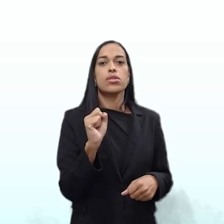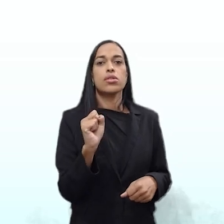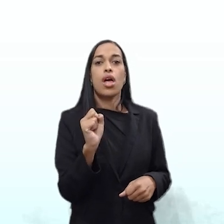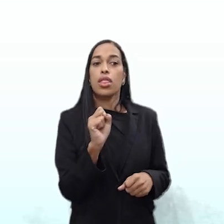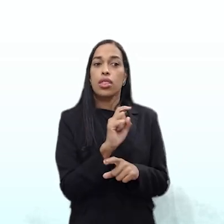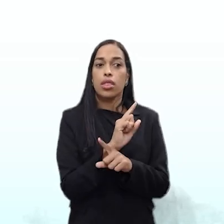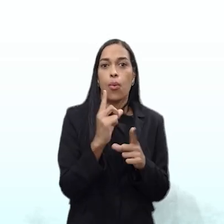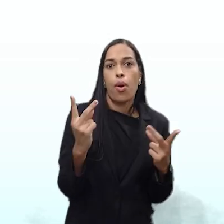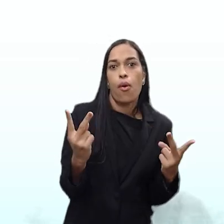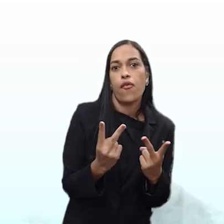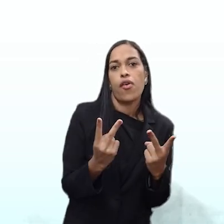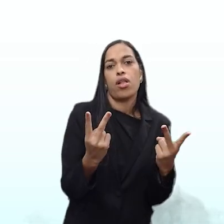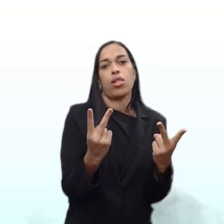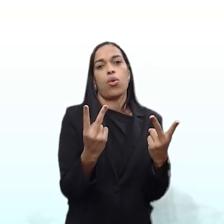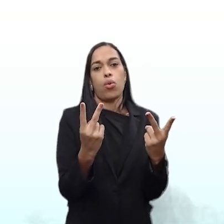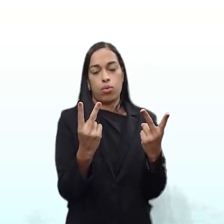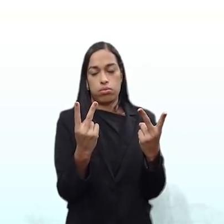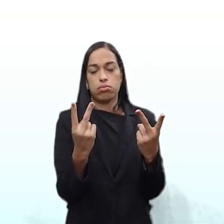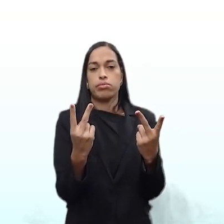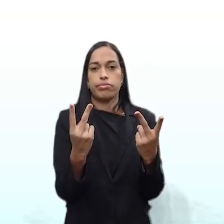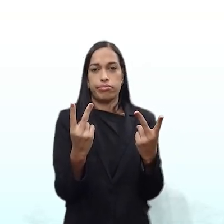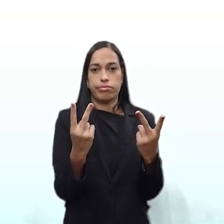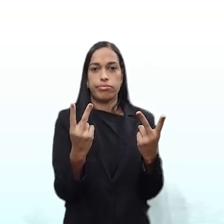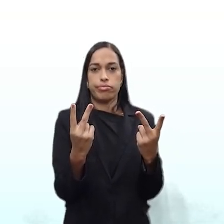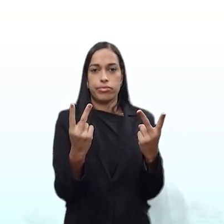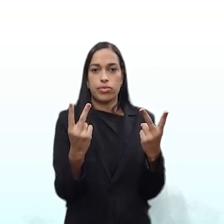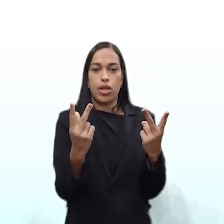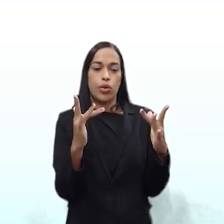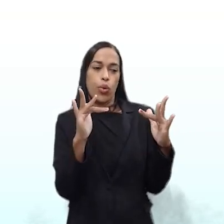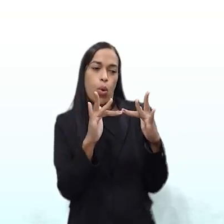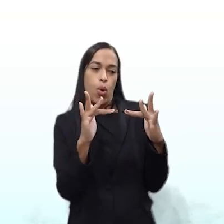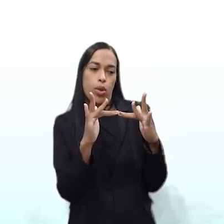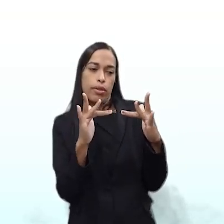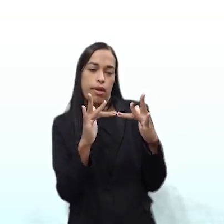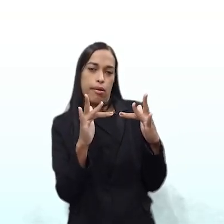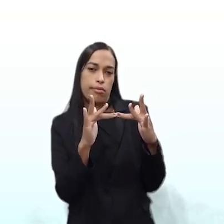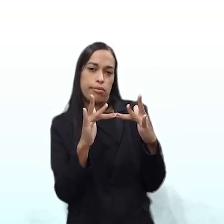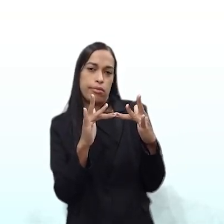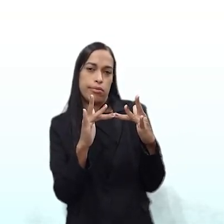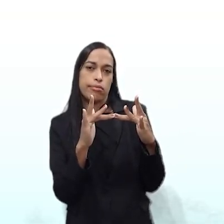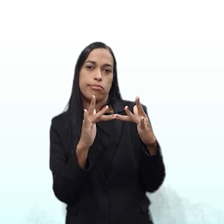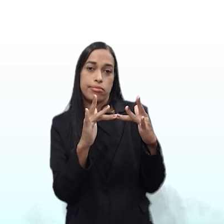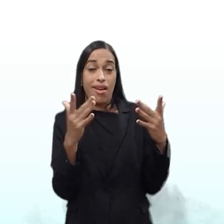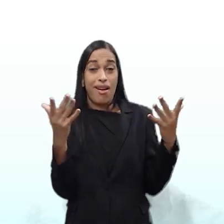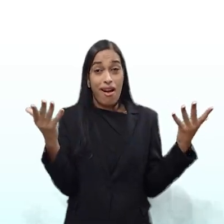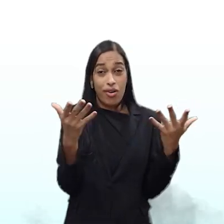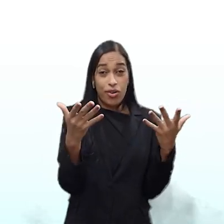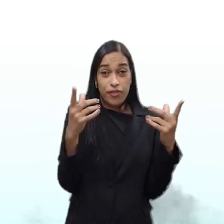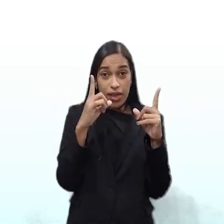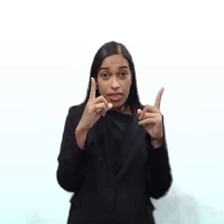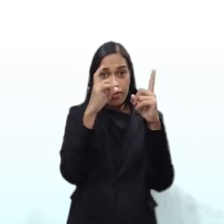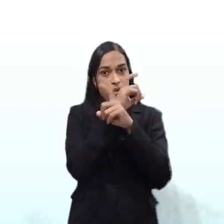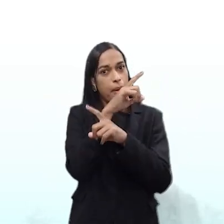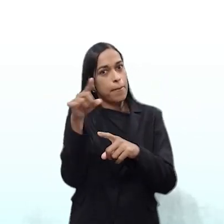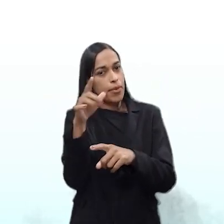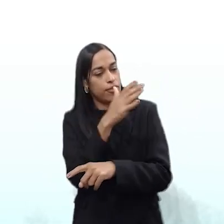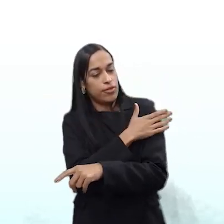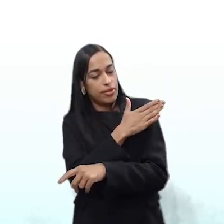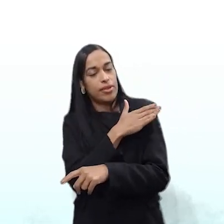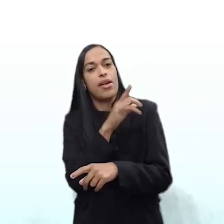o valor do atrito. Pois é, mequetrefe. Presta atenção que o kisuke vai esquentar agora. Presta atenção que eu vou